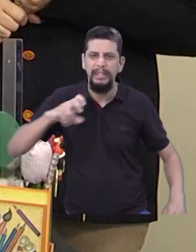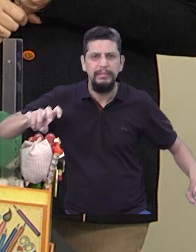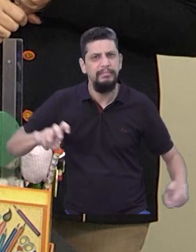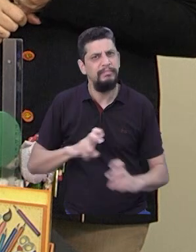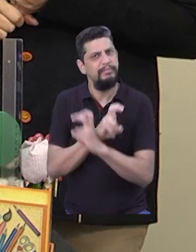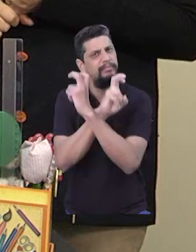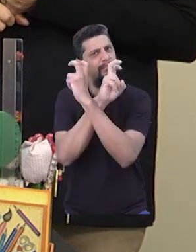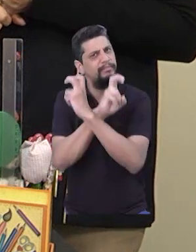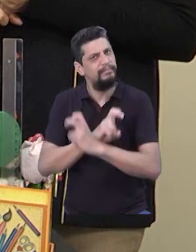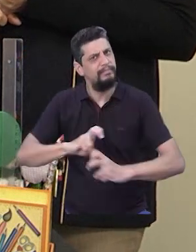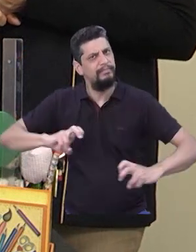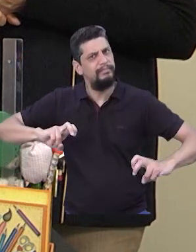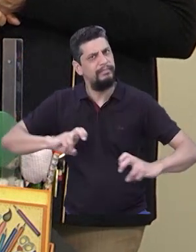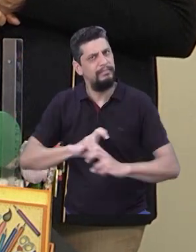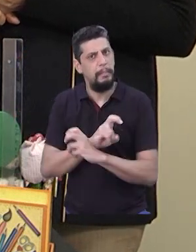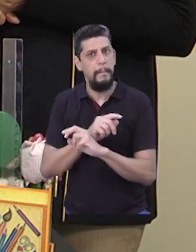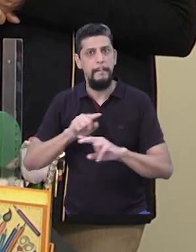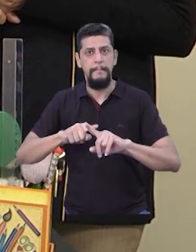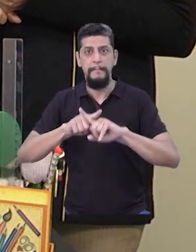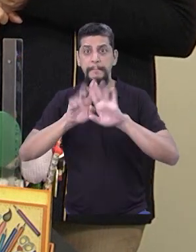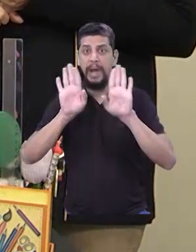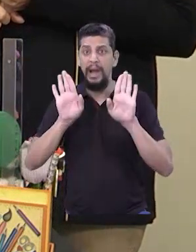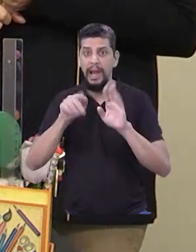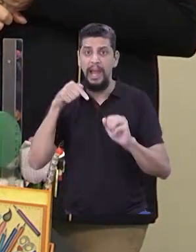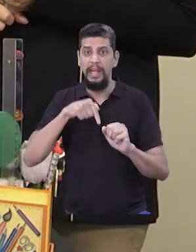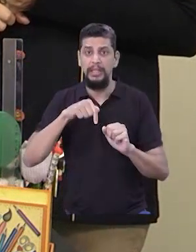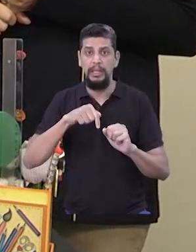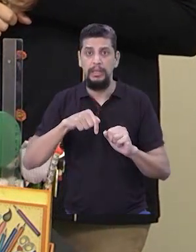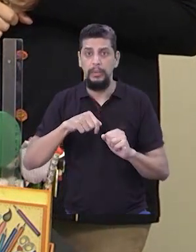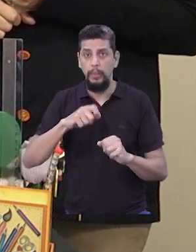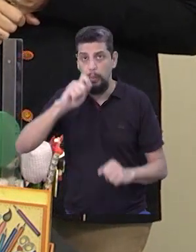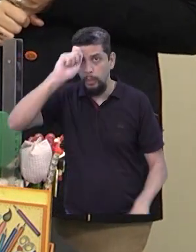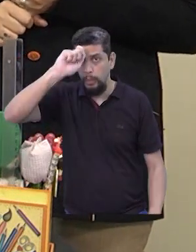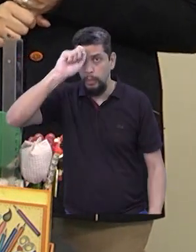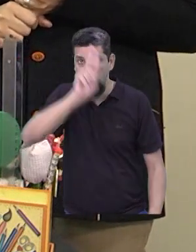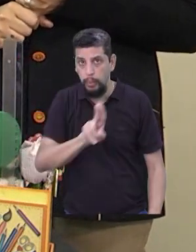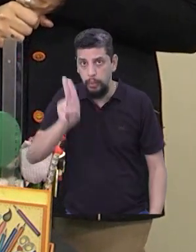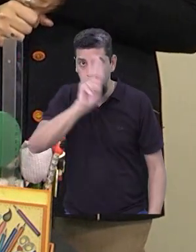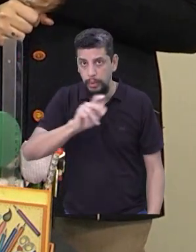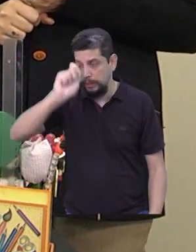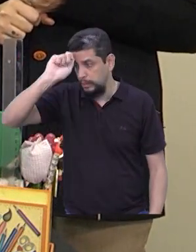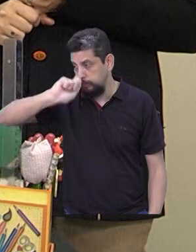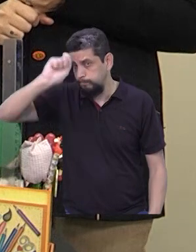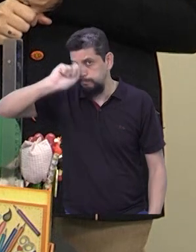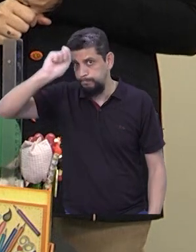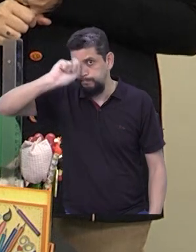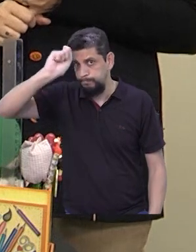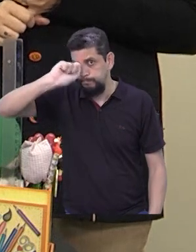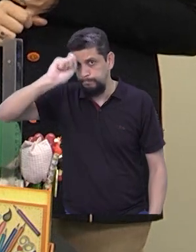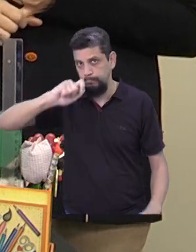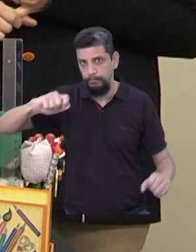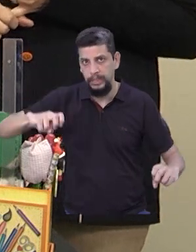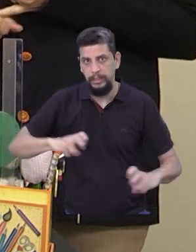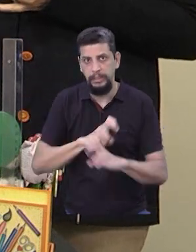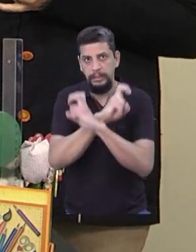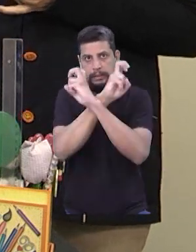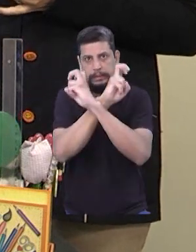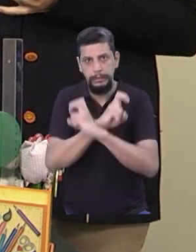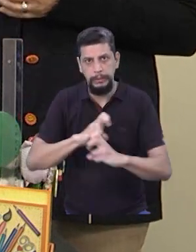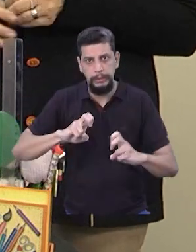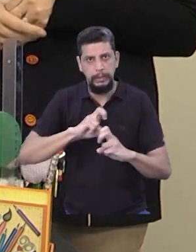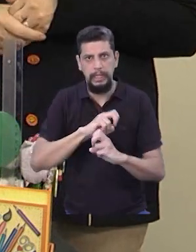o acrobata? Mas o acrobata não usa cartola. Não, você não cai, né? Cai. Na hora que ele vai fazer lá, a pirueta dele... Já dá pra